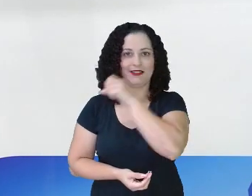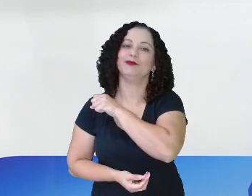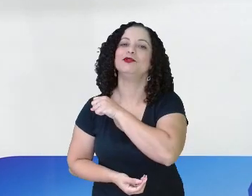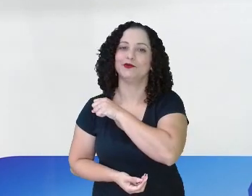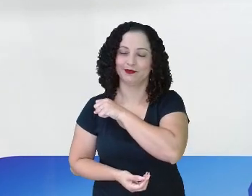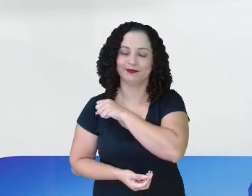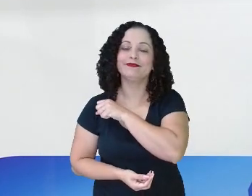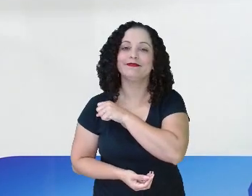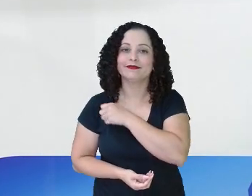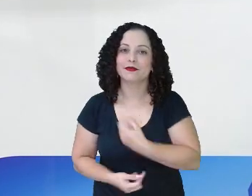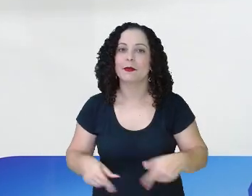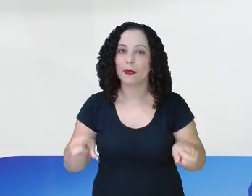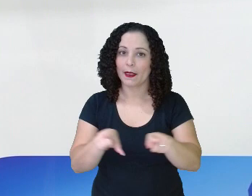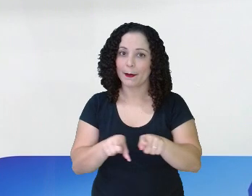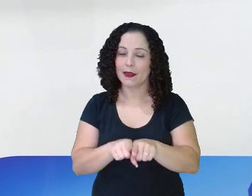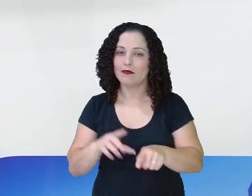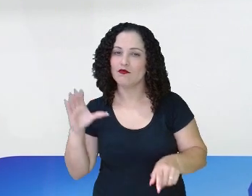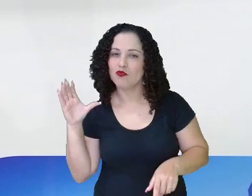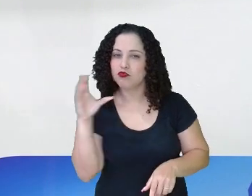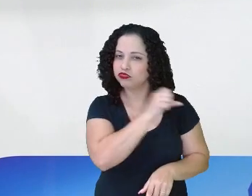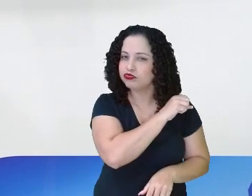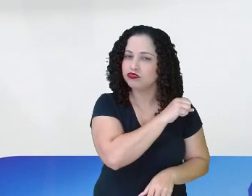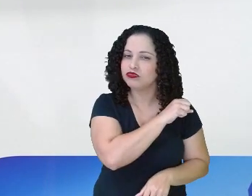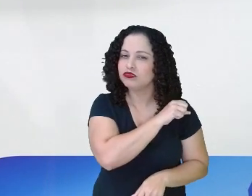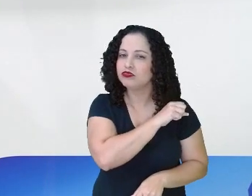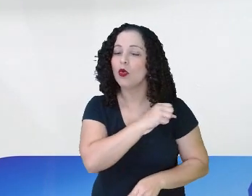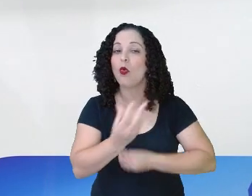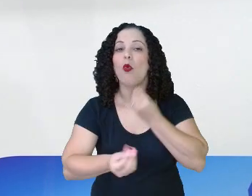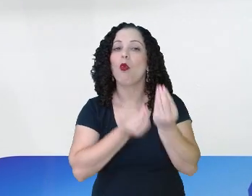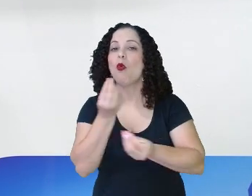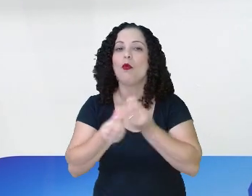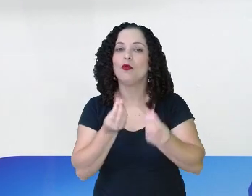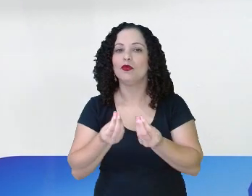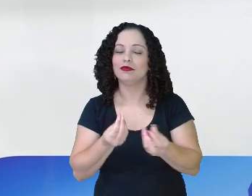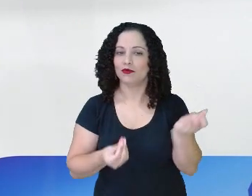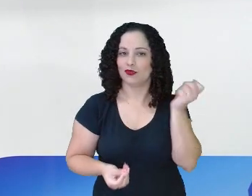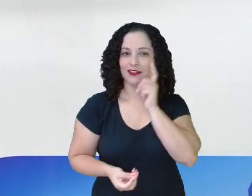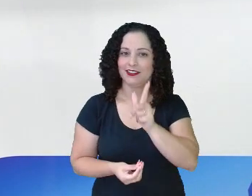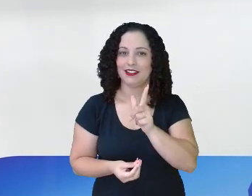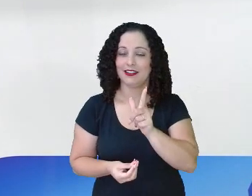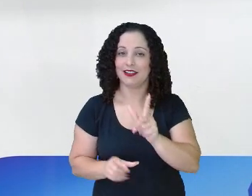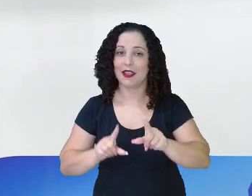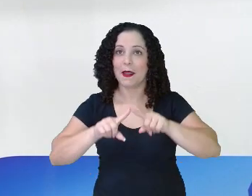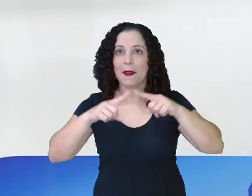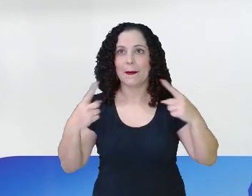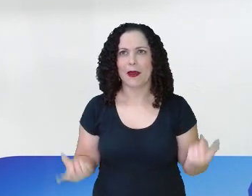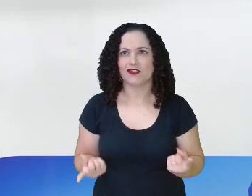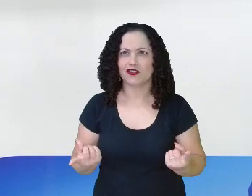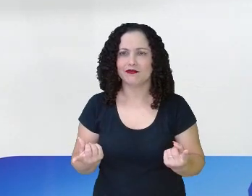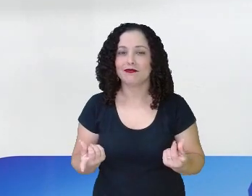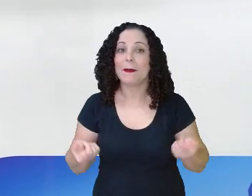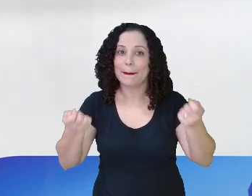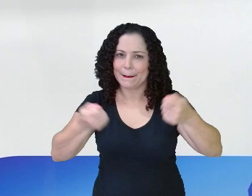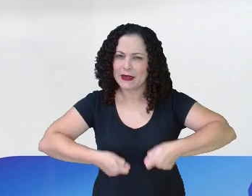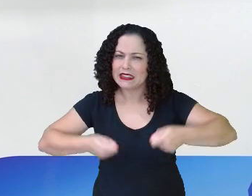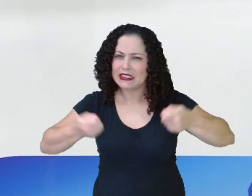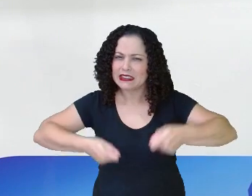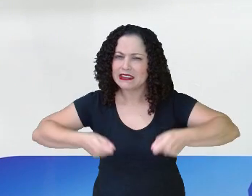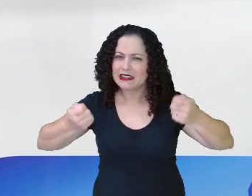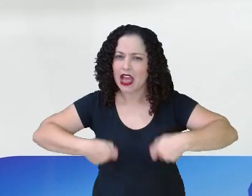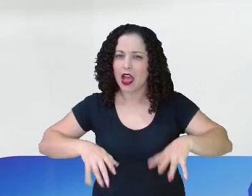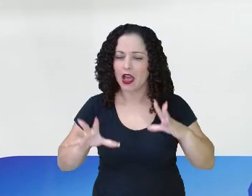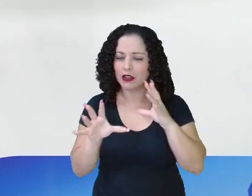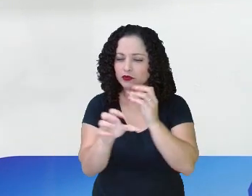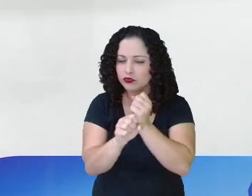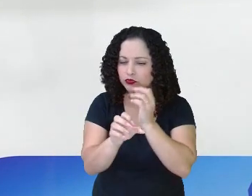mais rapidez, com mais agilidade. Só tem um detalhe: se a gente não consegue estruturar a nossa